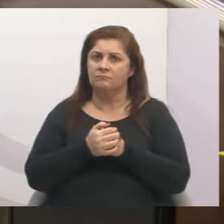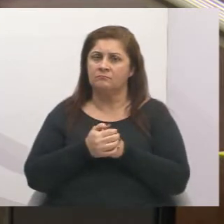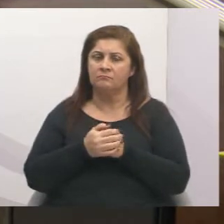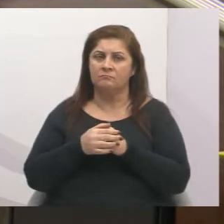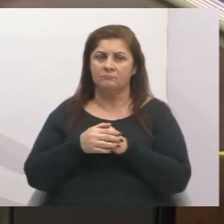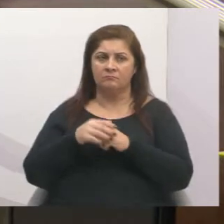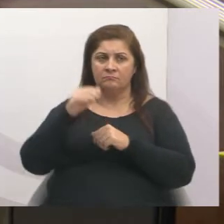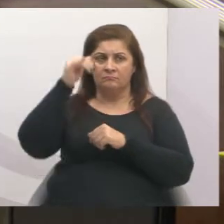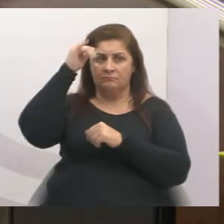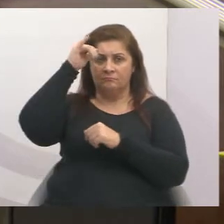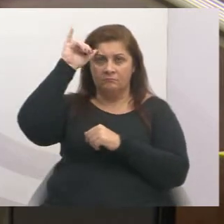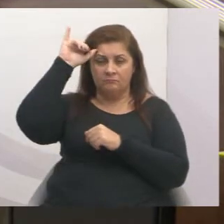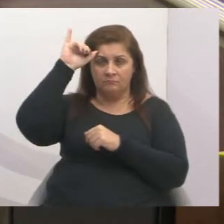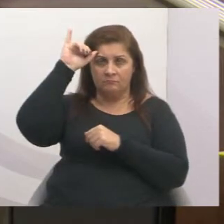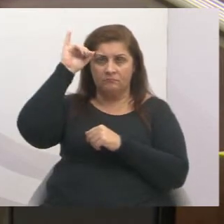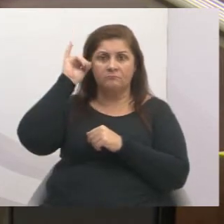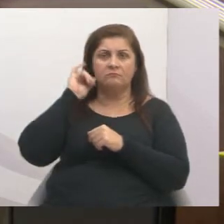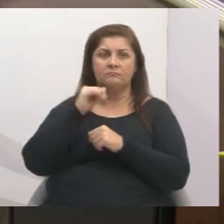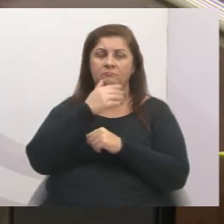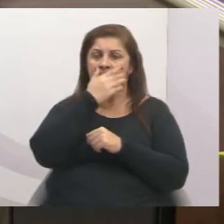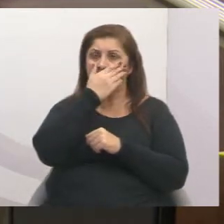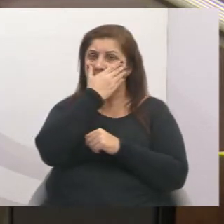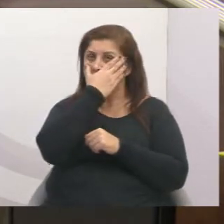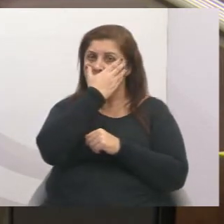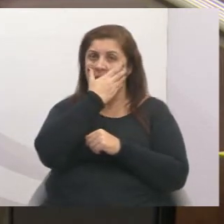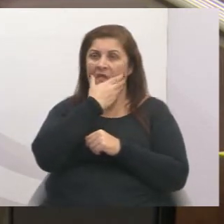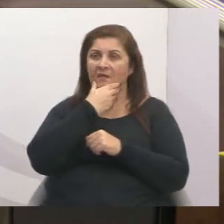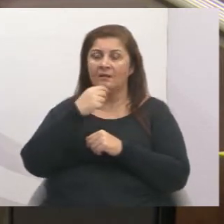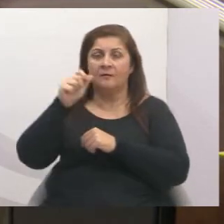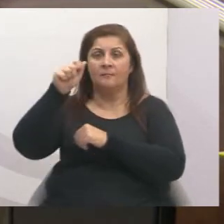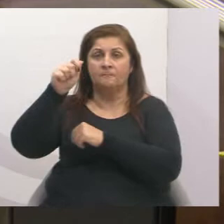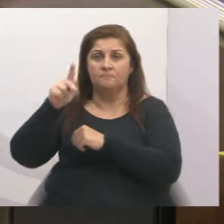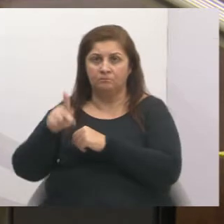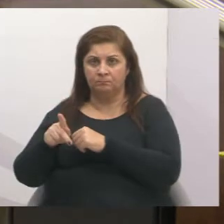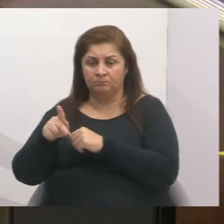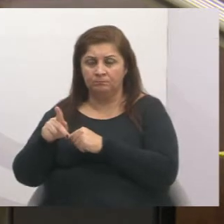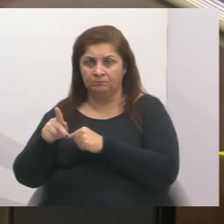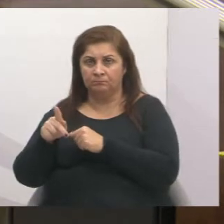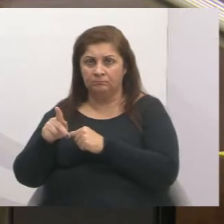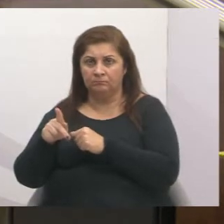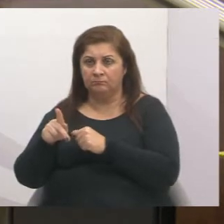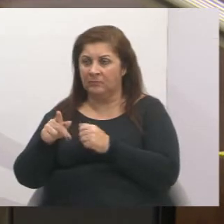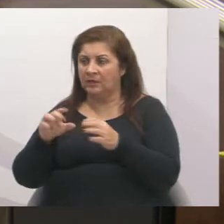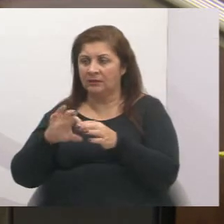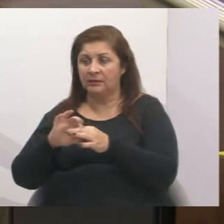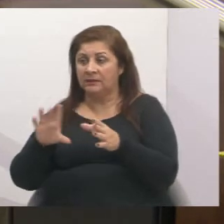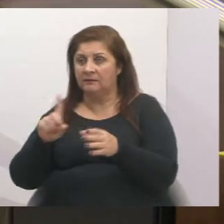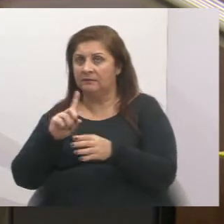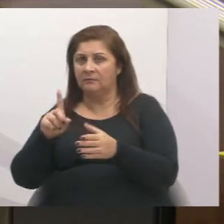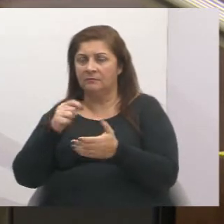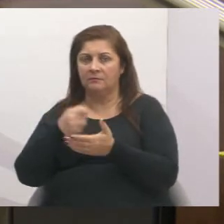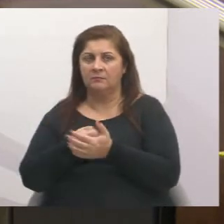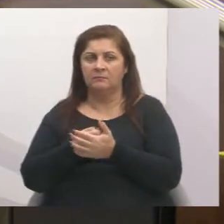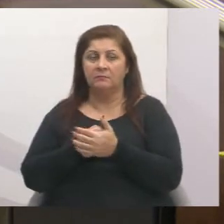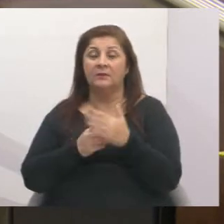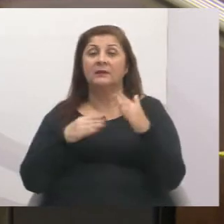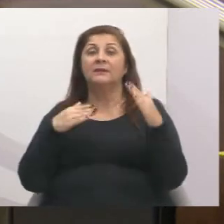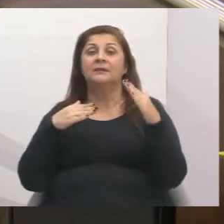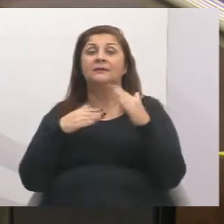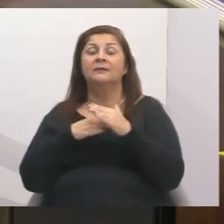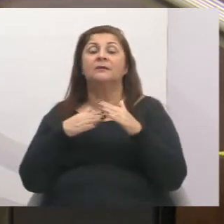evitando que os inativos fiquem livres de contribuição? Até que ponto